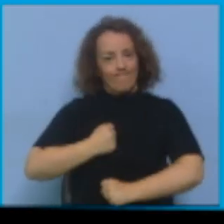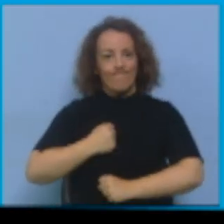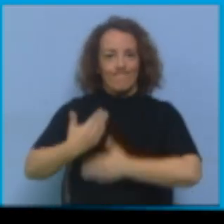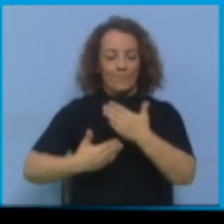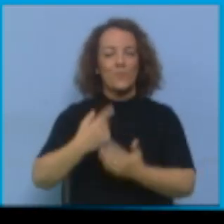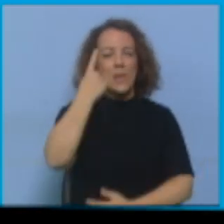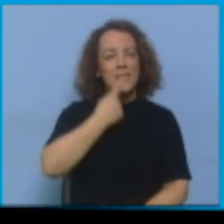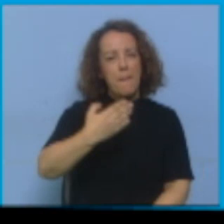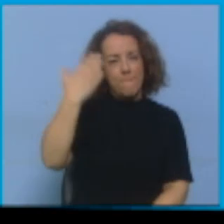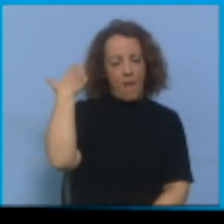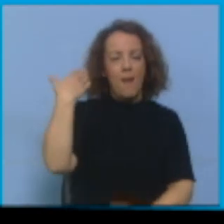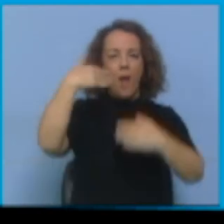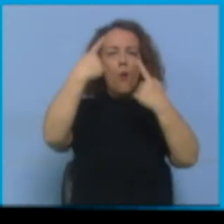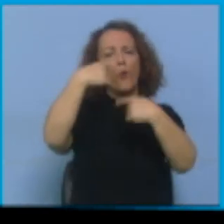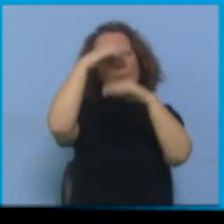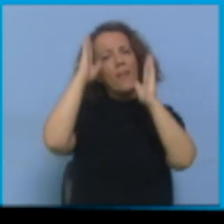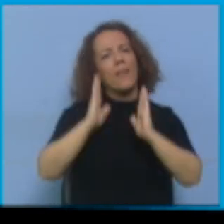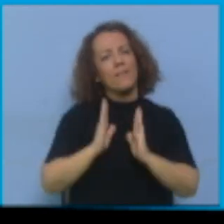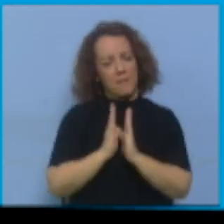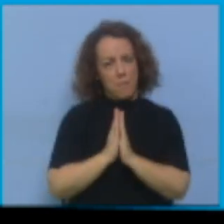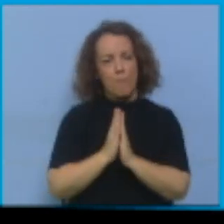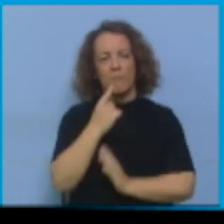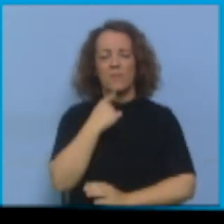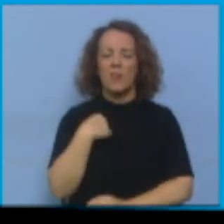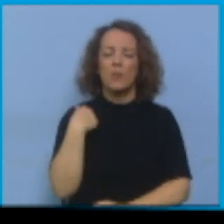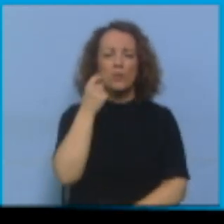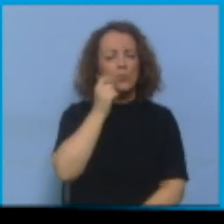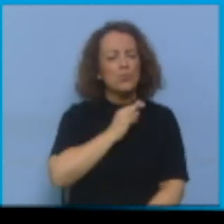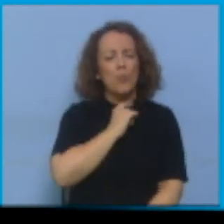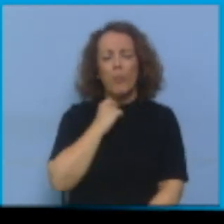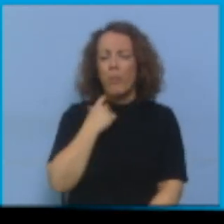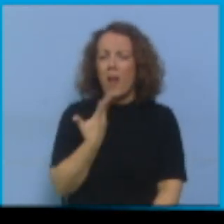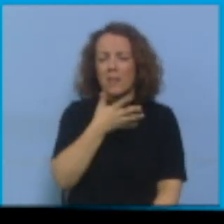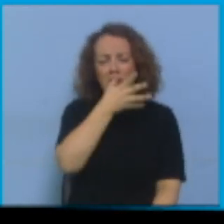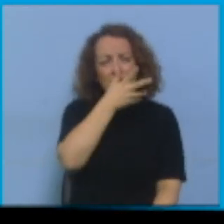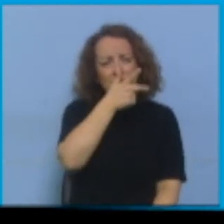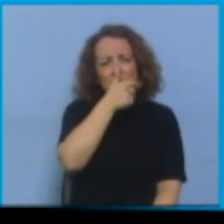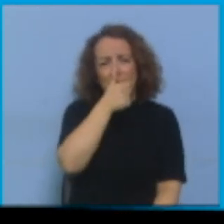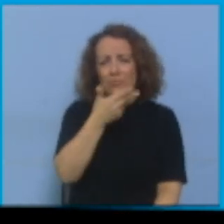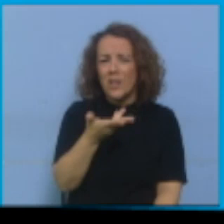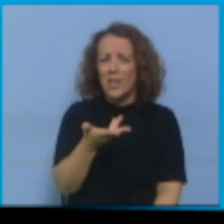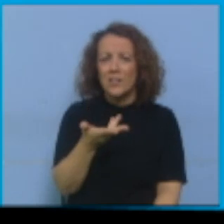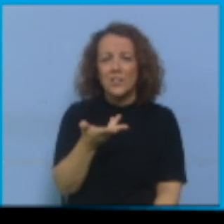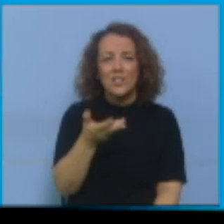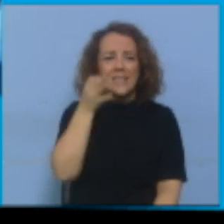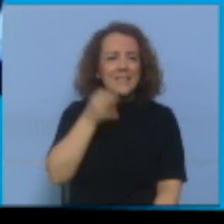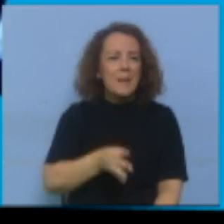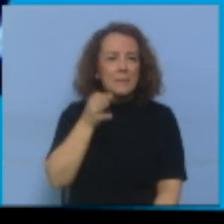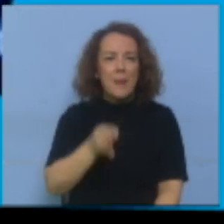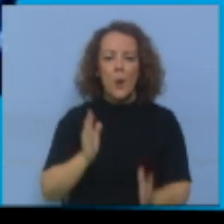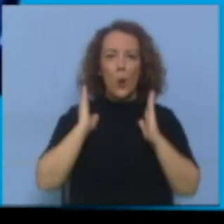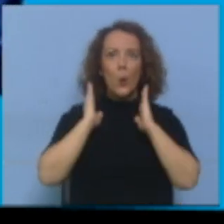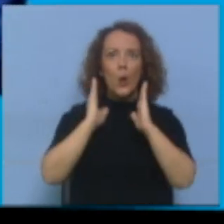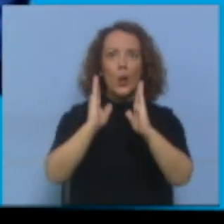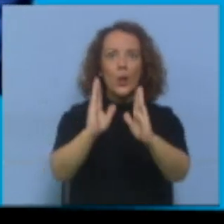semana passada ouvi uma irmã precisamente dizer-me: Sr. Padre, que tristeza. Aqueles corredores sempre cheios de ruído. Podemos